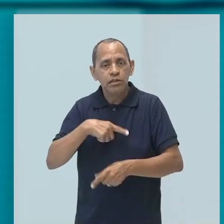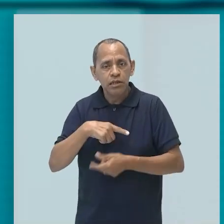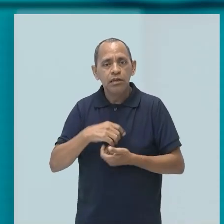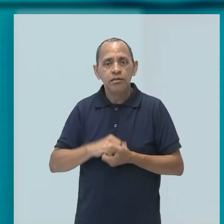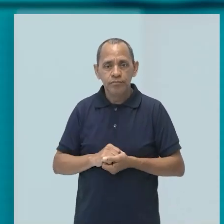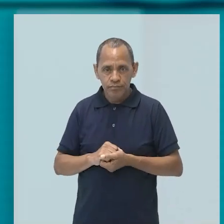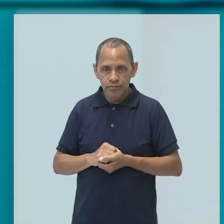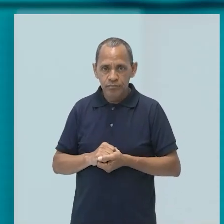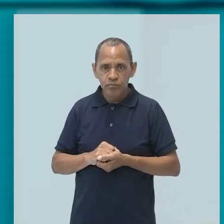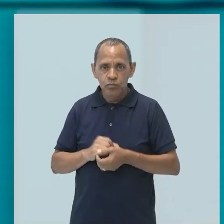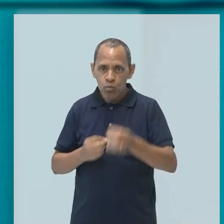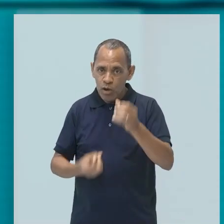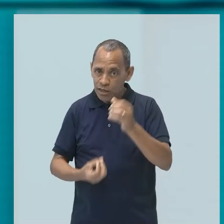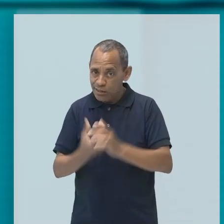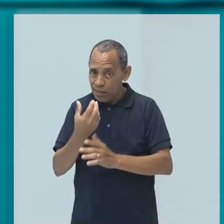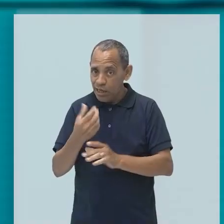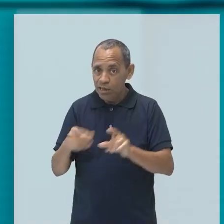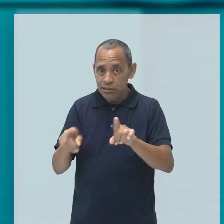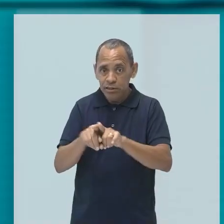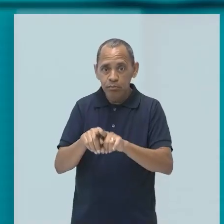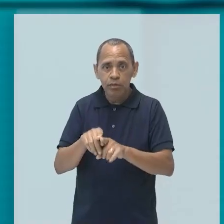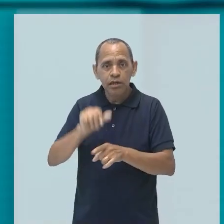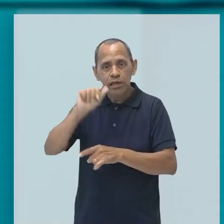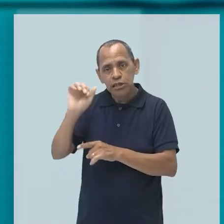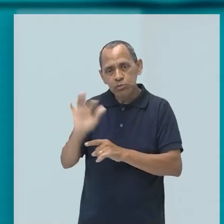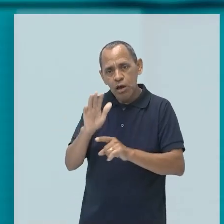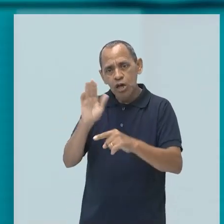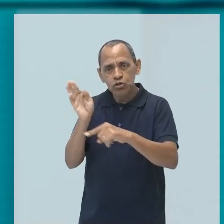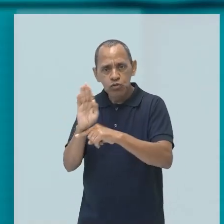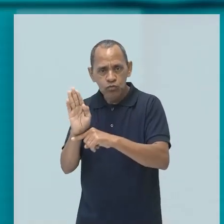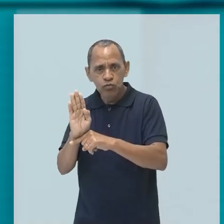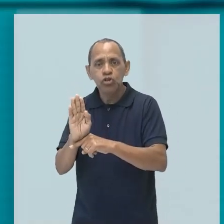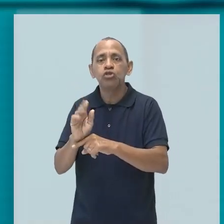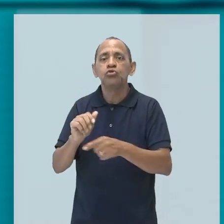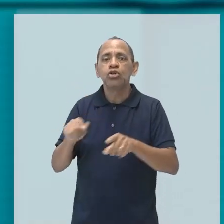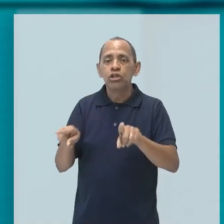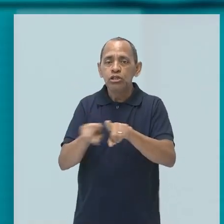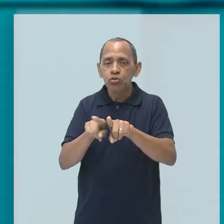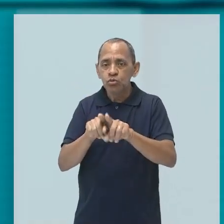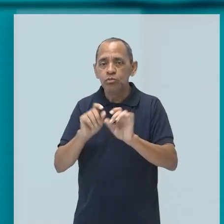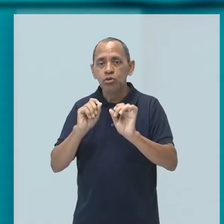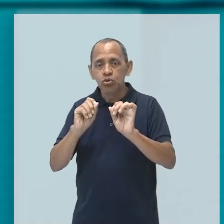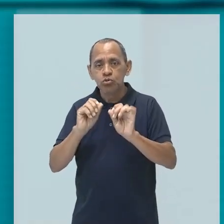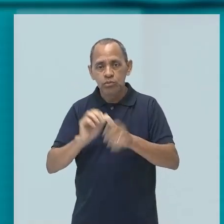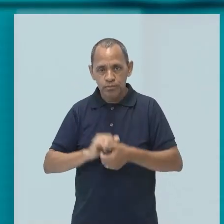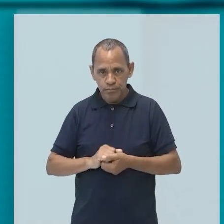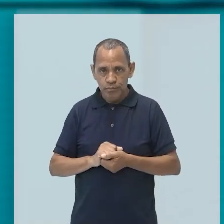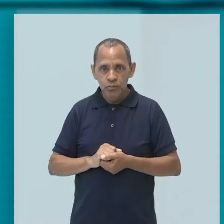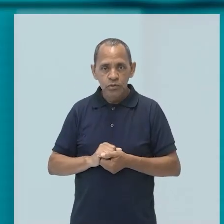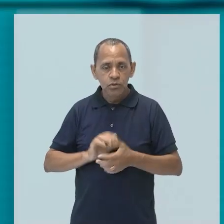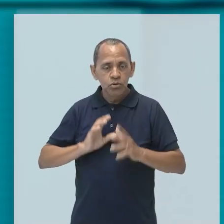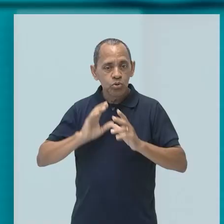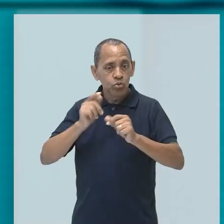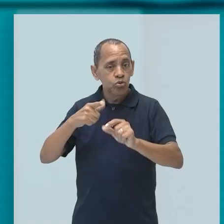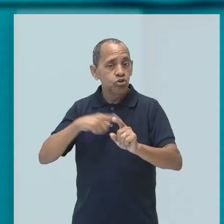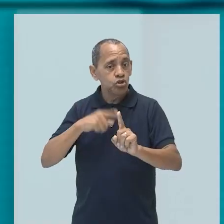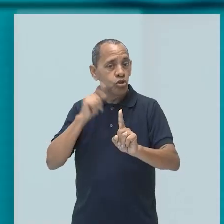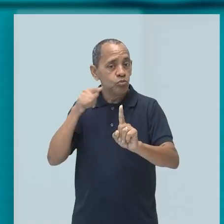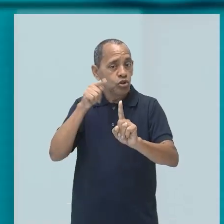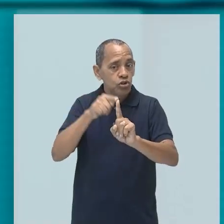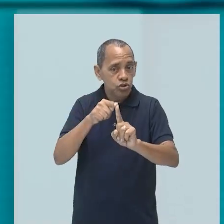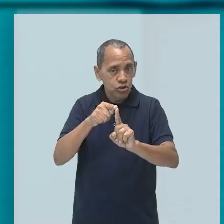bem elaborada, muito bem articulada. Você viu que tudo foi trabalhado de forma intencional para gerar um efeito de